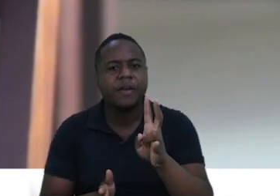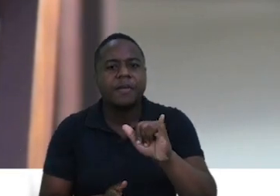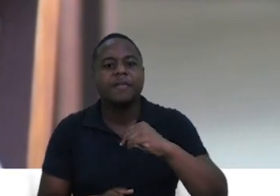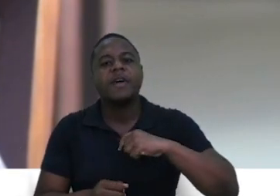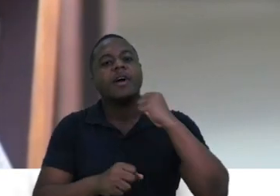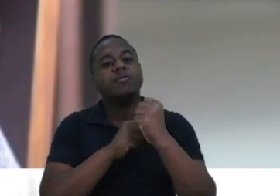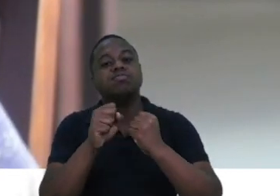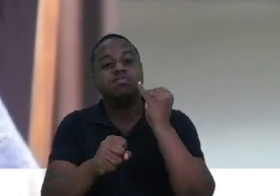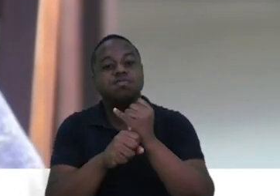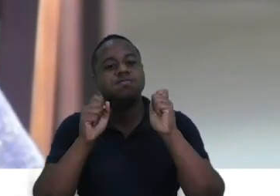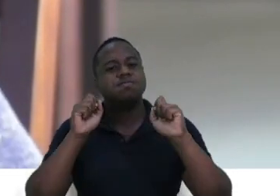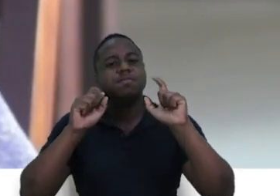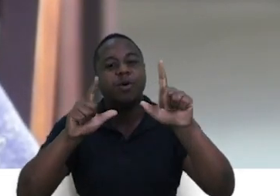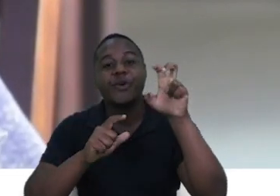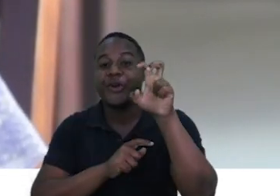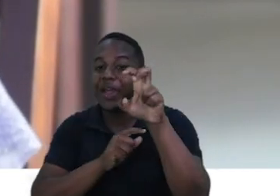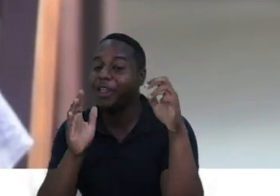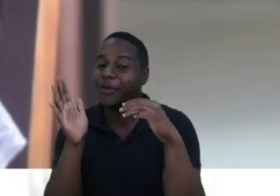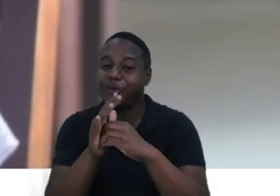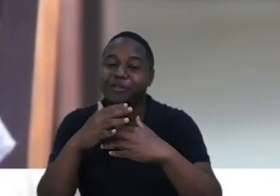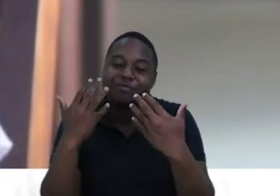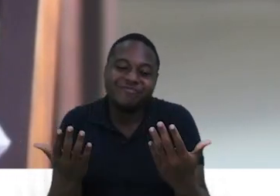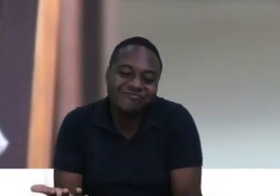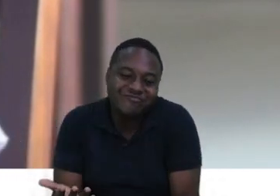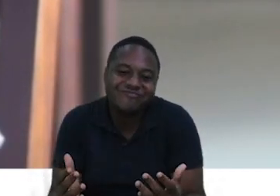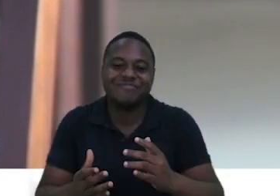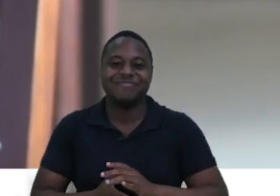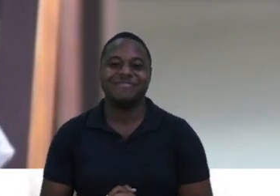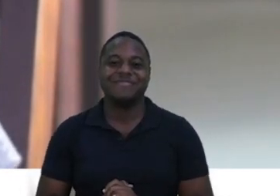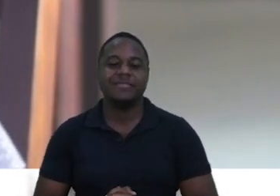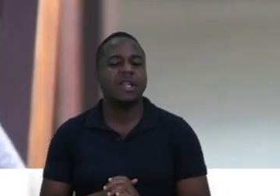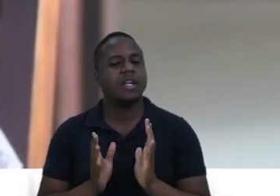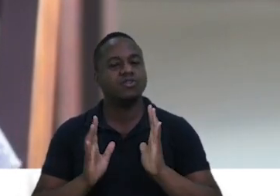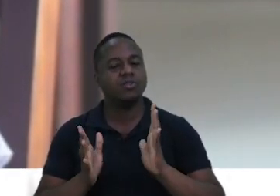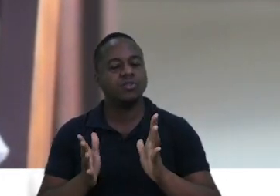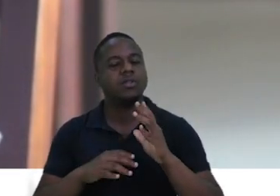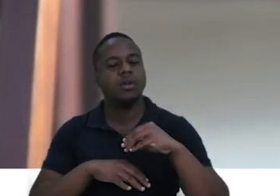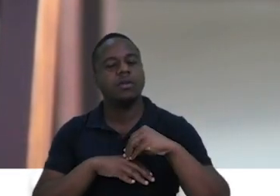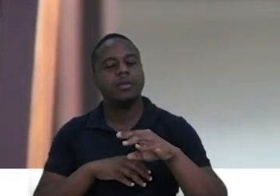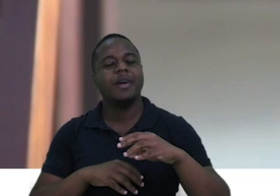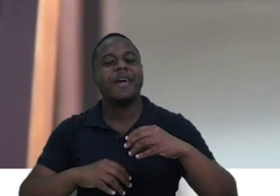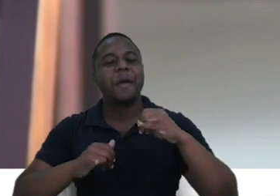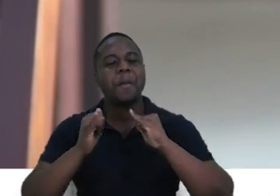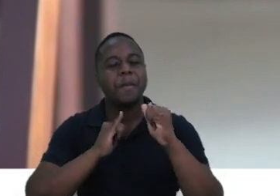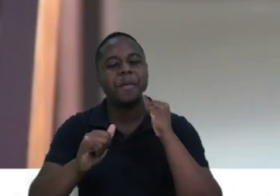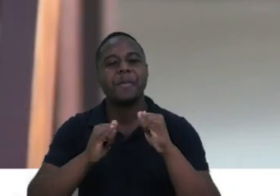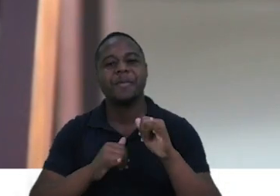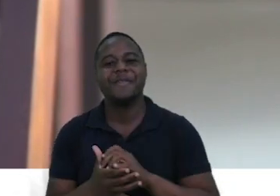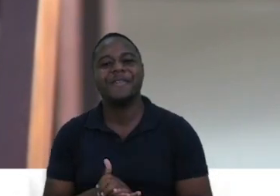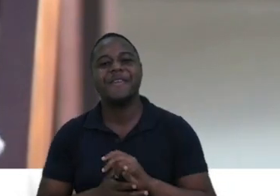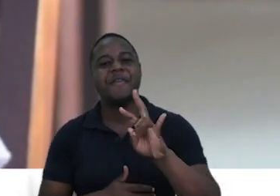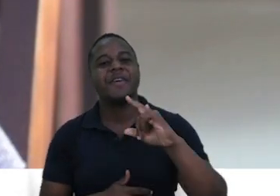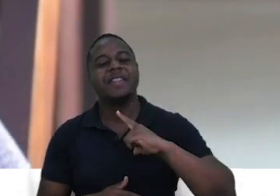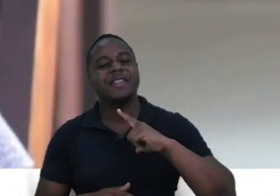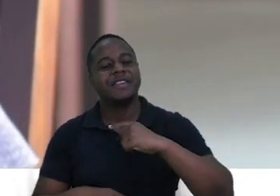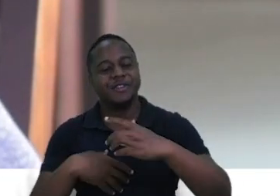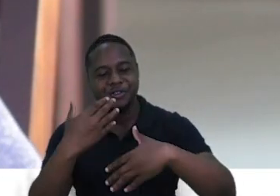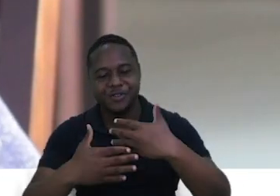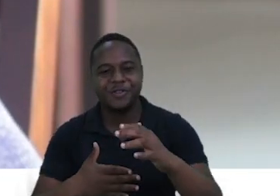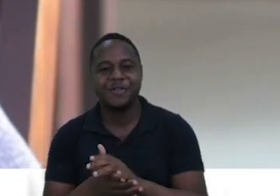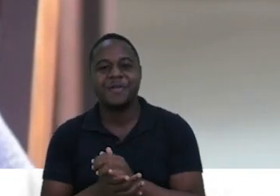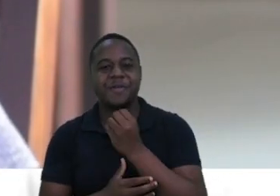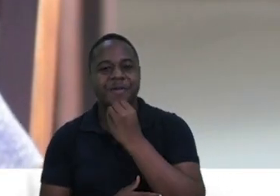nosso quinto e último episódio dessa série. Já já a gente conta essas novidades e a gente se reencontra mais uma